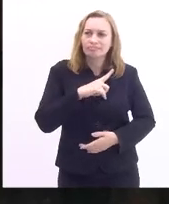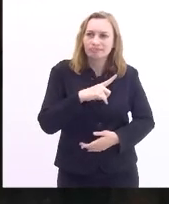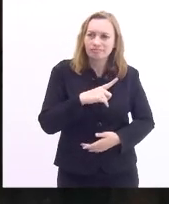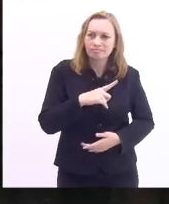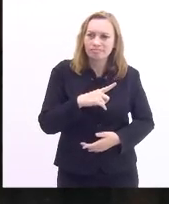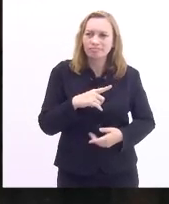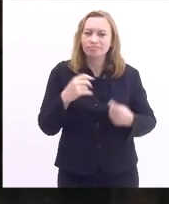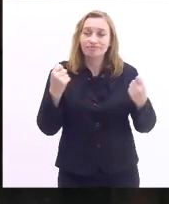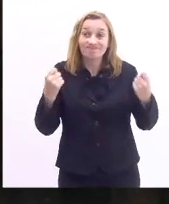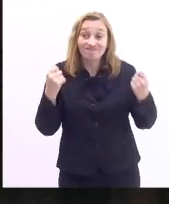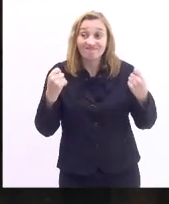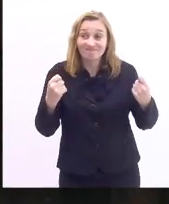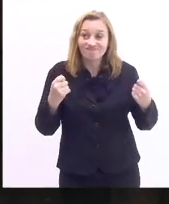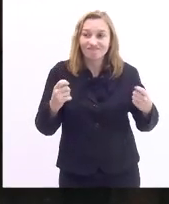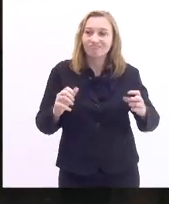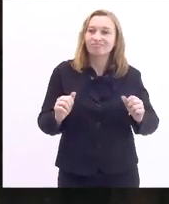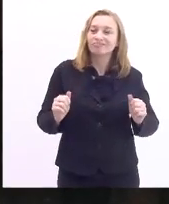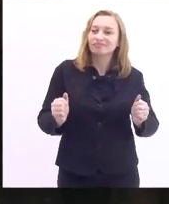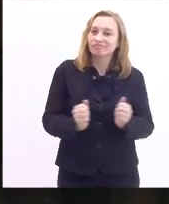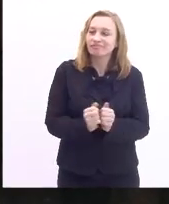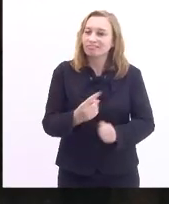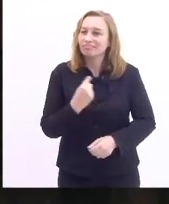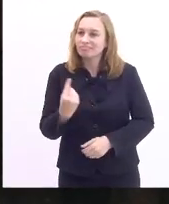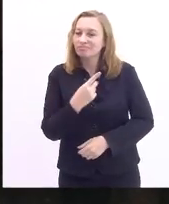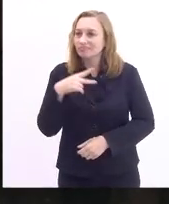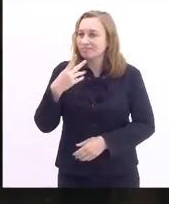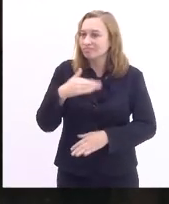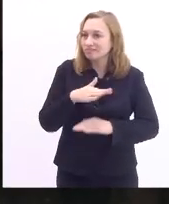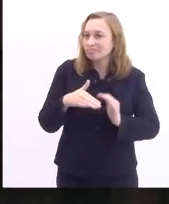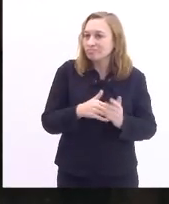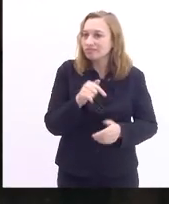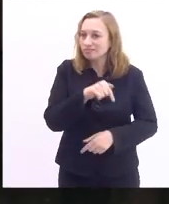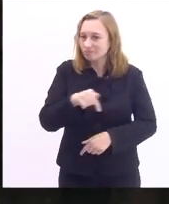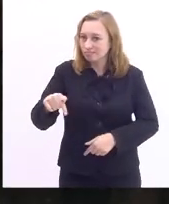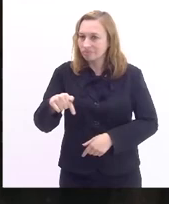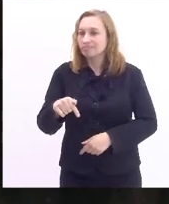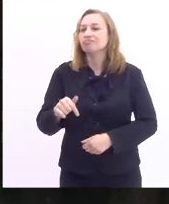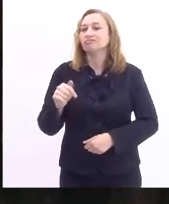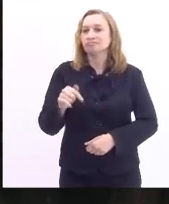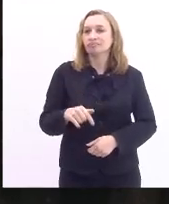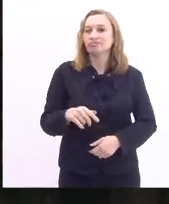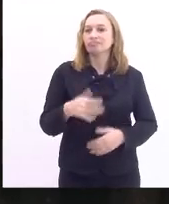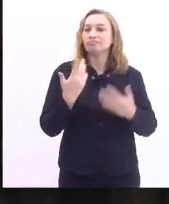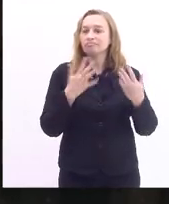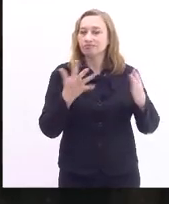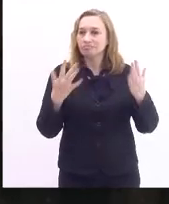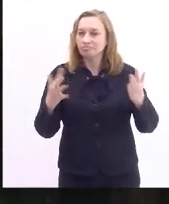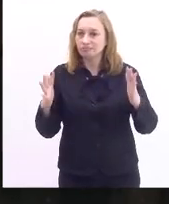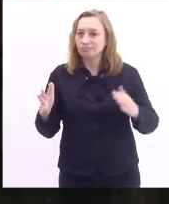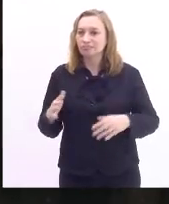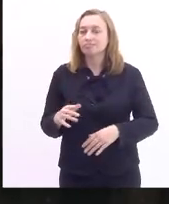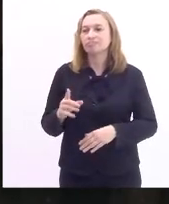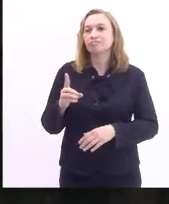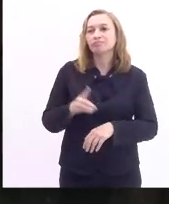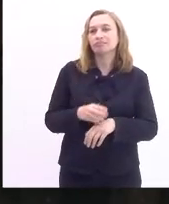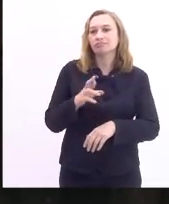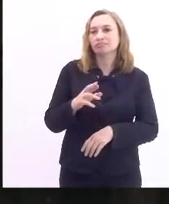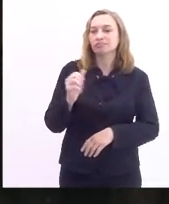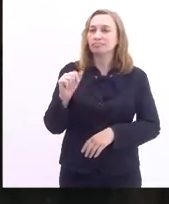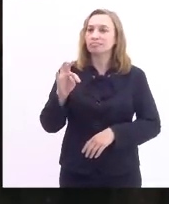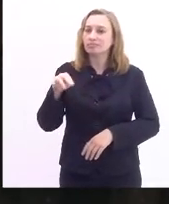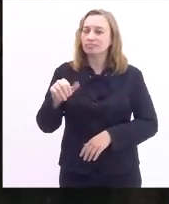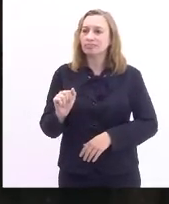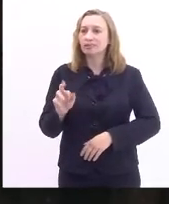autores torcendo pela gente eu faço o couro a fala de todo mundo que colocou aqui eu saúde eu tava conversando com o Doutor Antônio